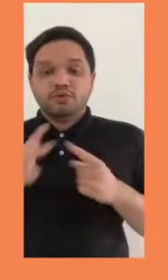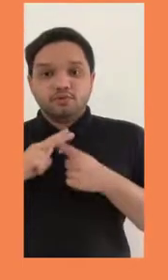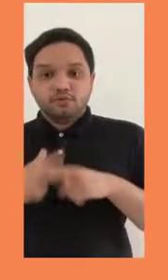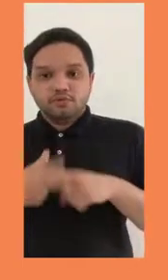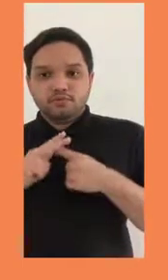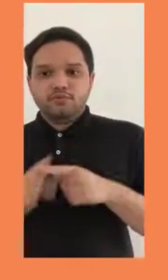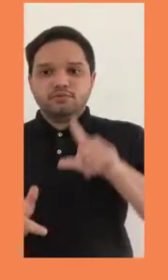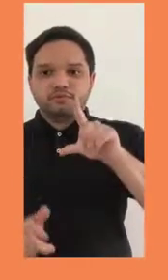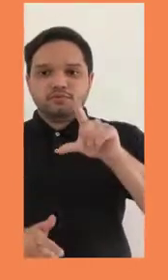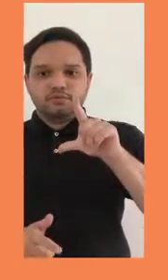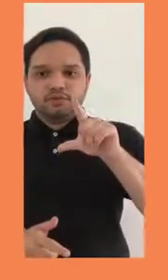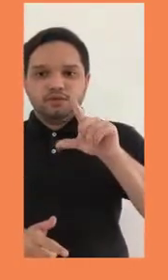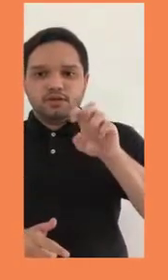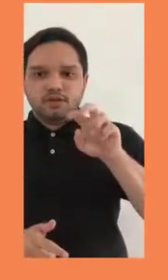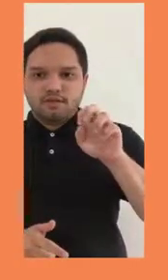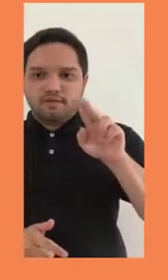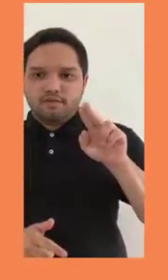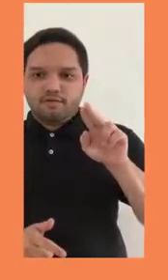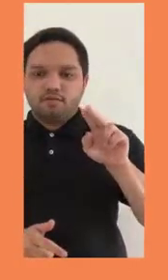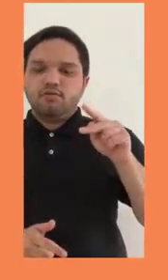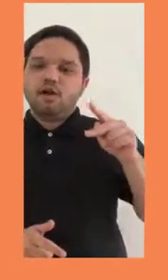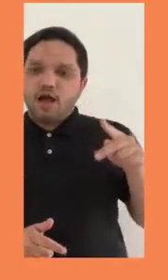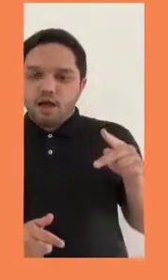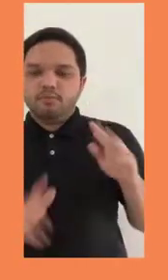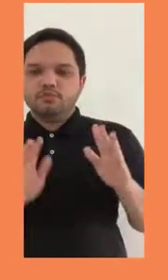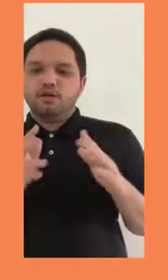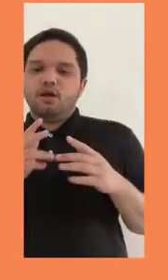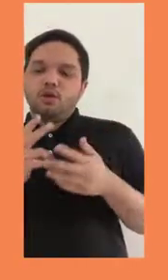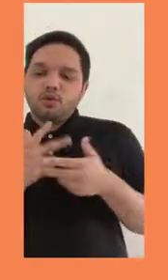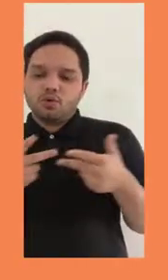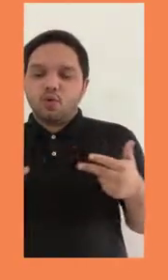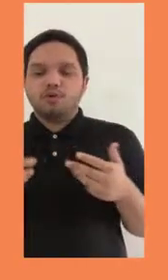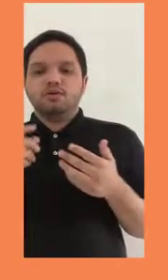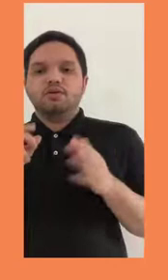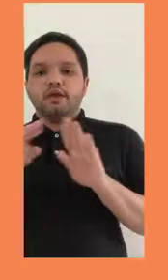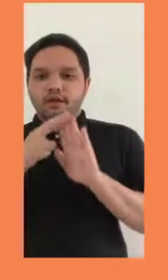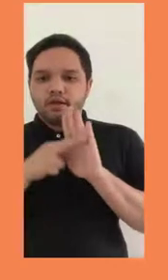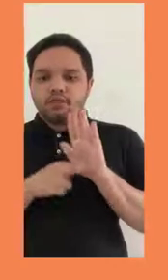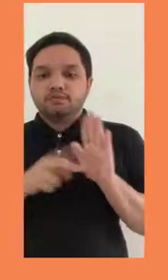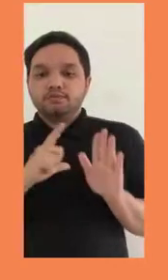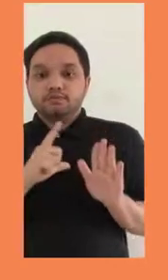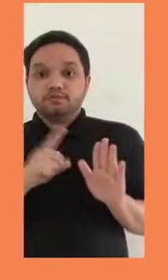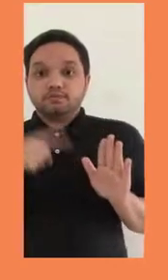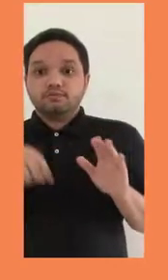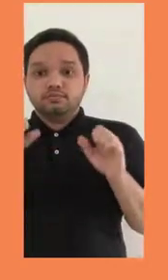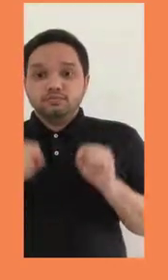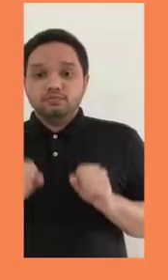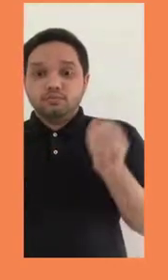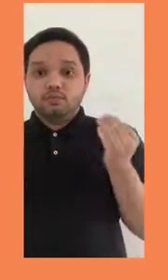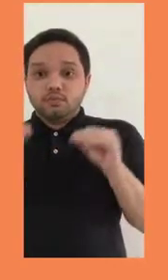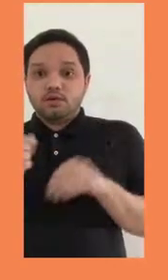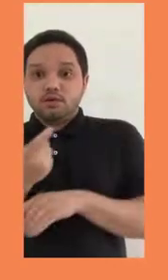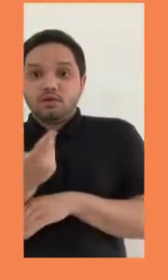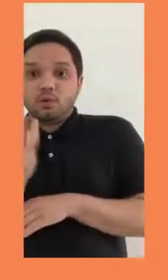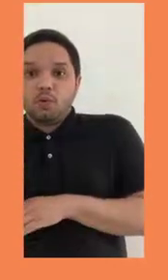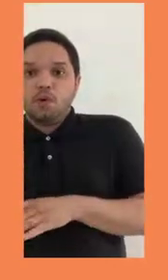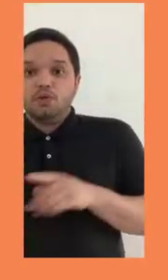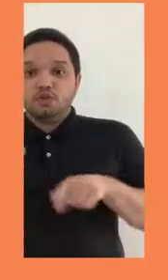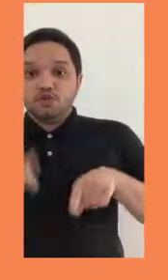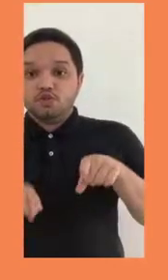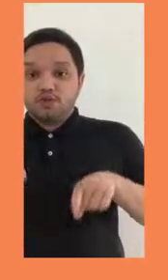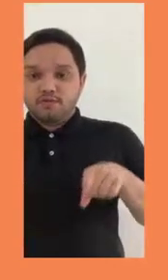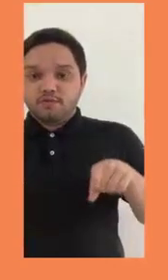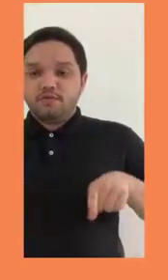sala do mundo bom já configuramos o level up com algumas opções